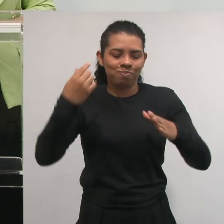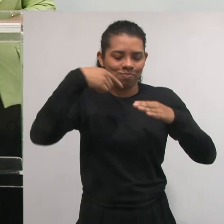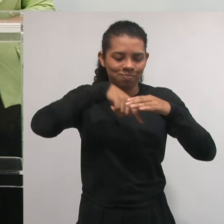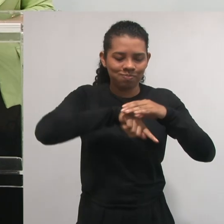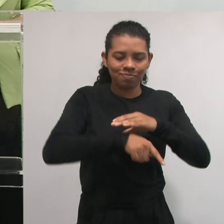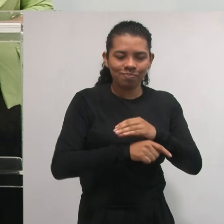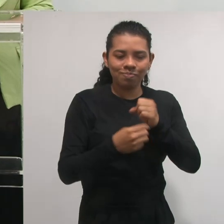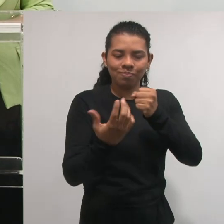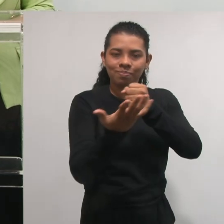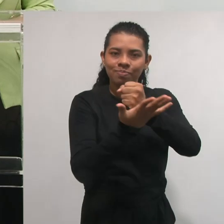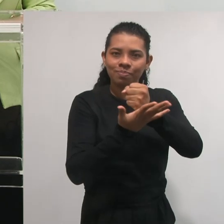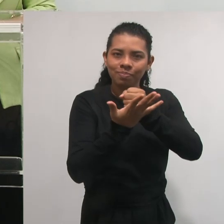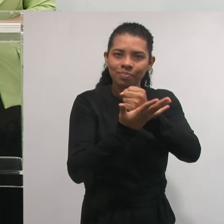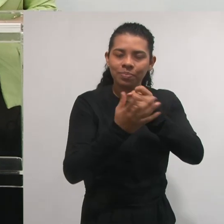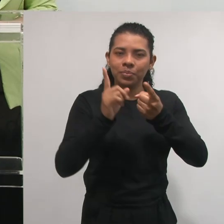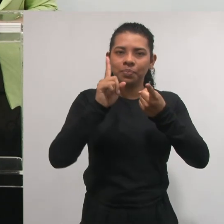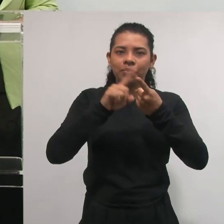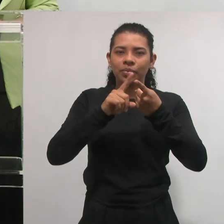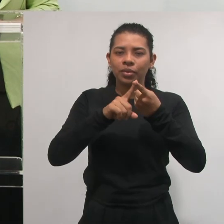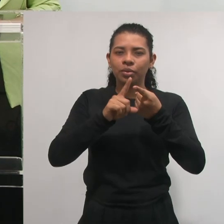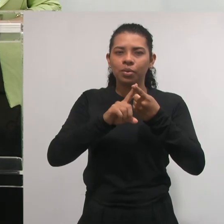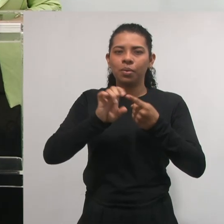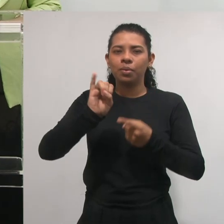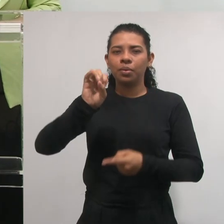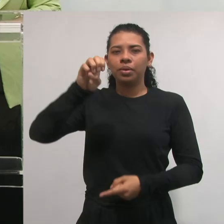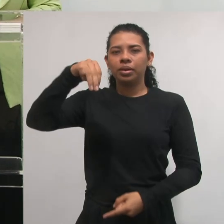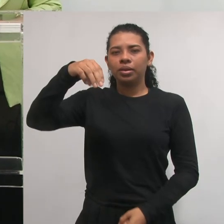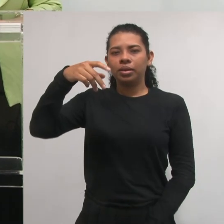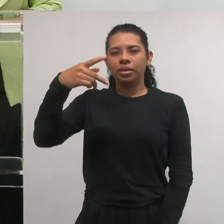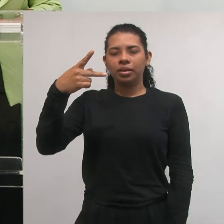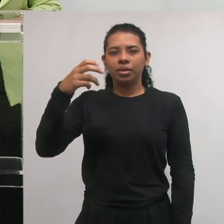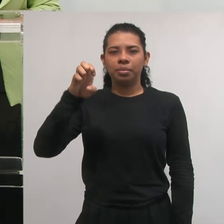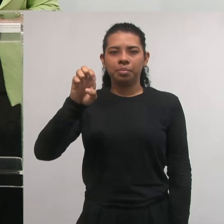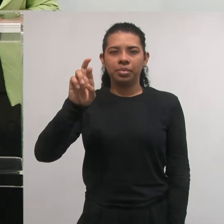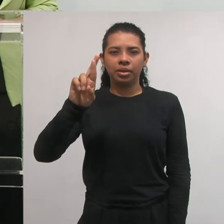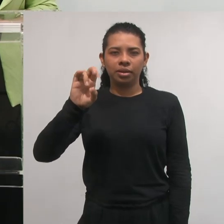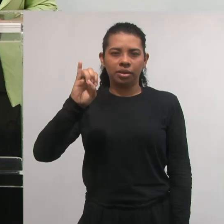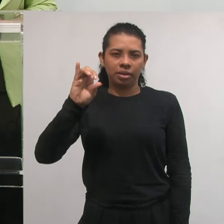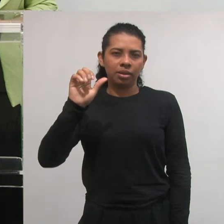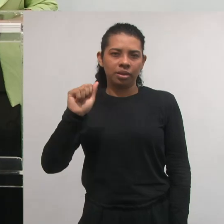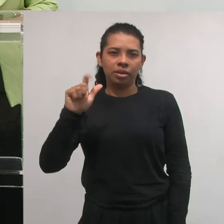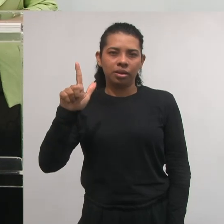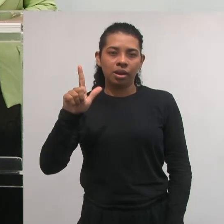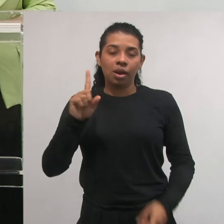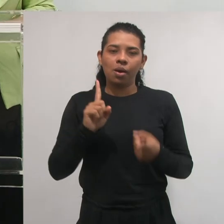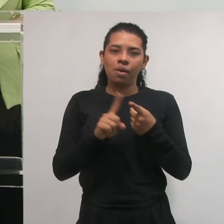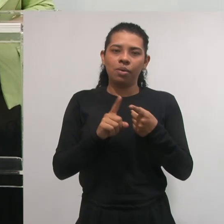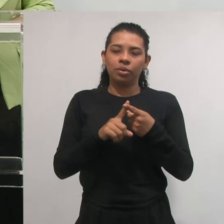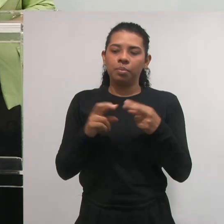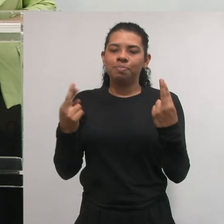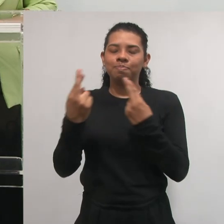fundante do colonialismo, do imperialismo, né? O conceito de poder, as relações de